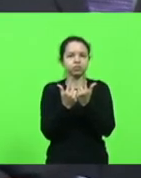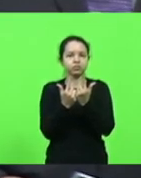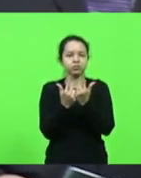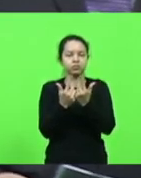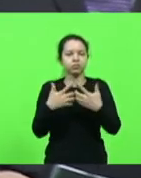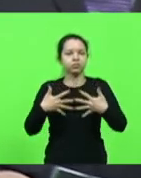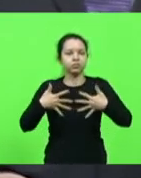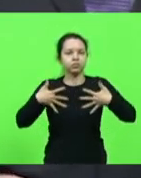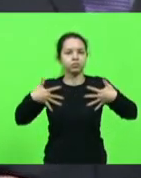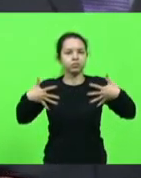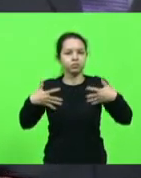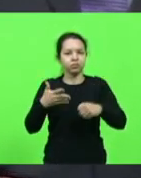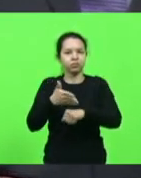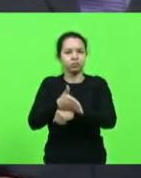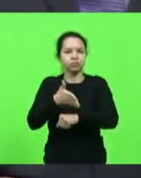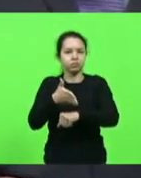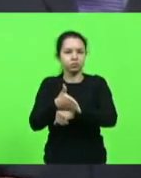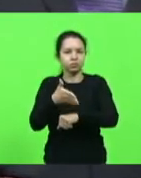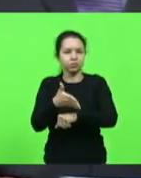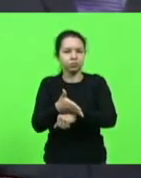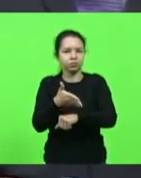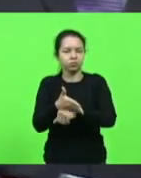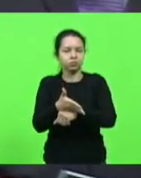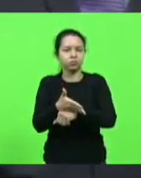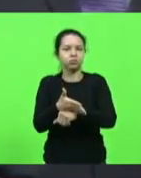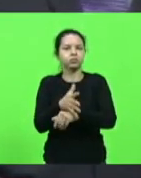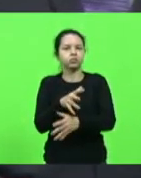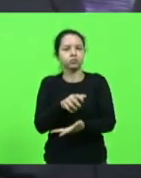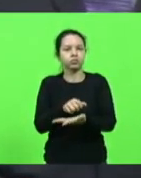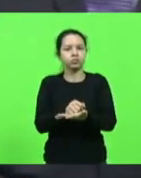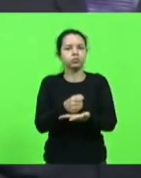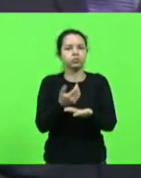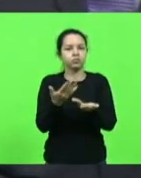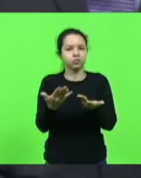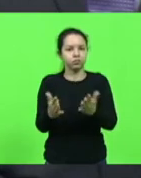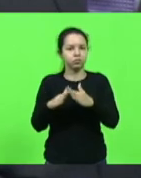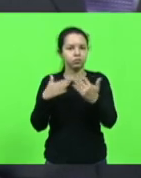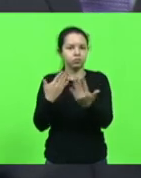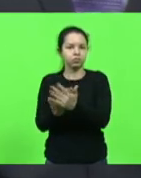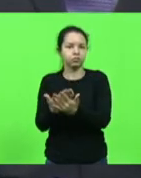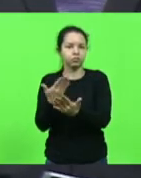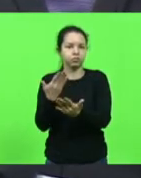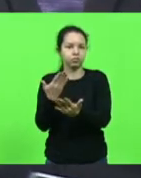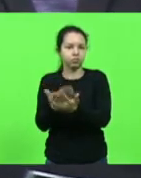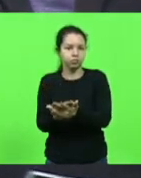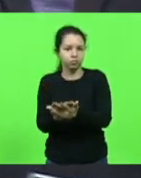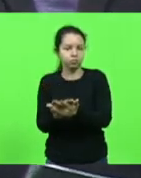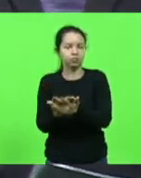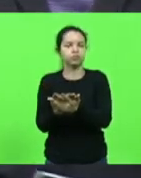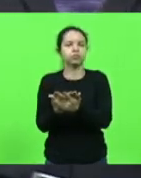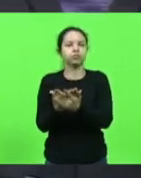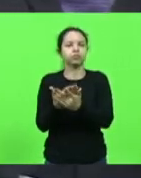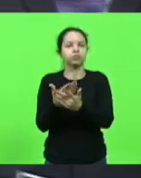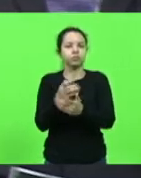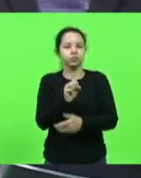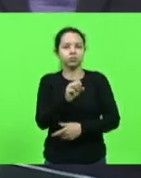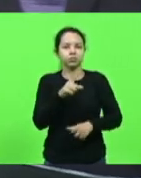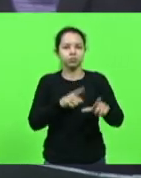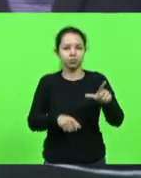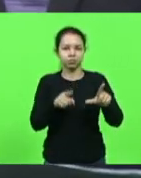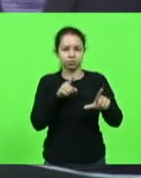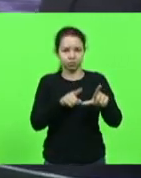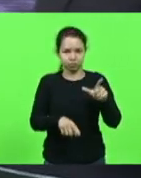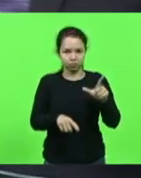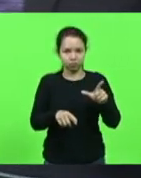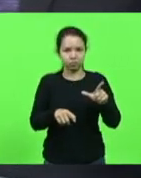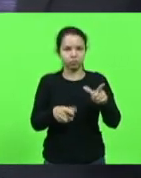honrosa participação nesta marcante efeméride da Academia Catarinense de Letras, que, em razão das circunstâncias